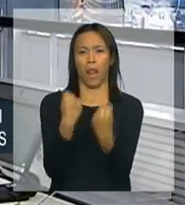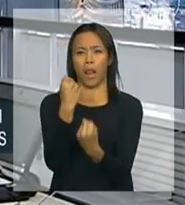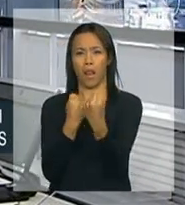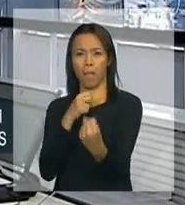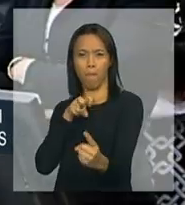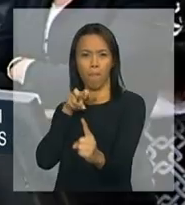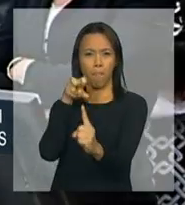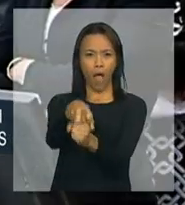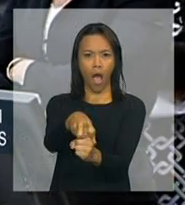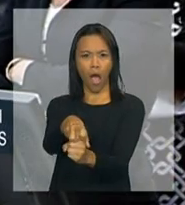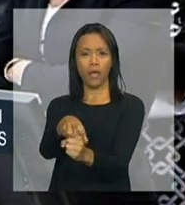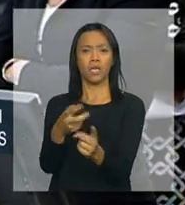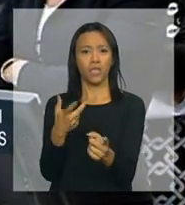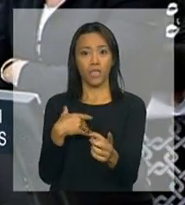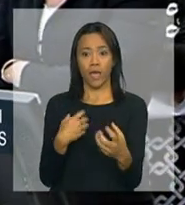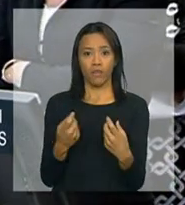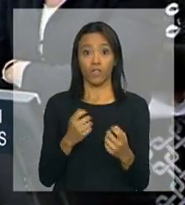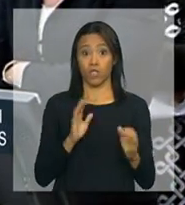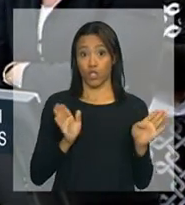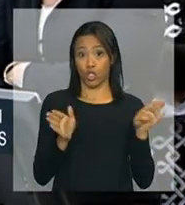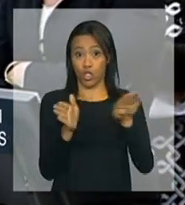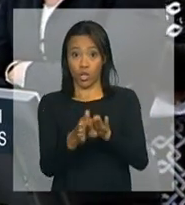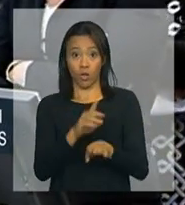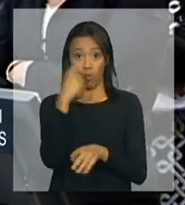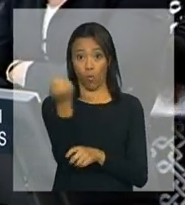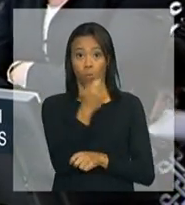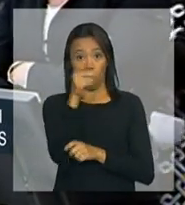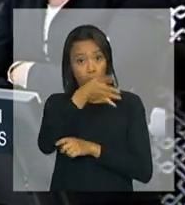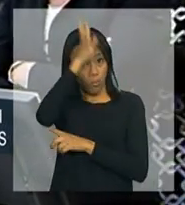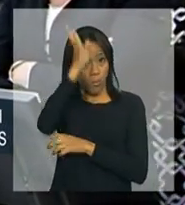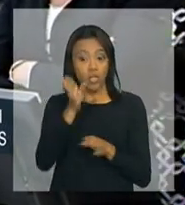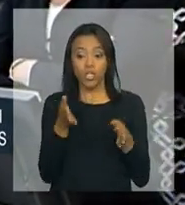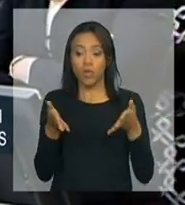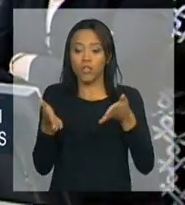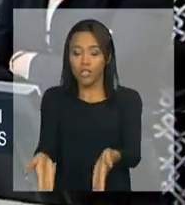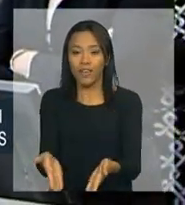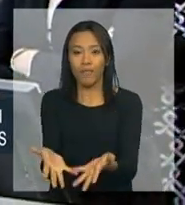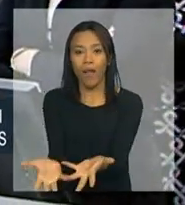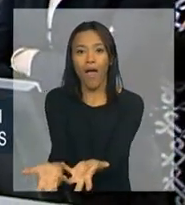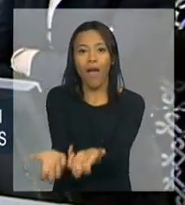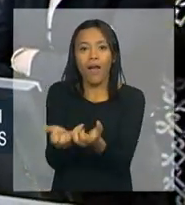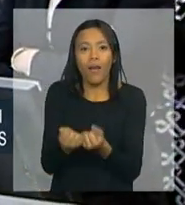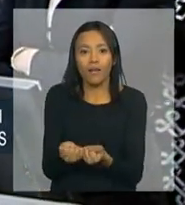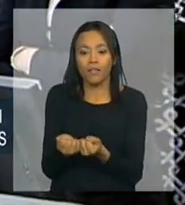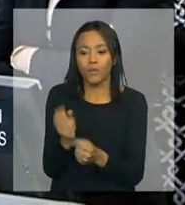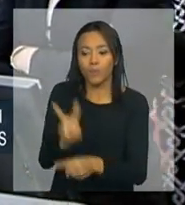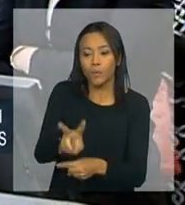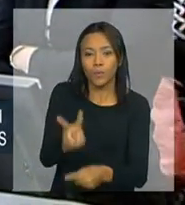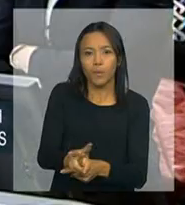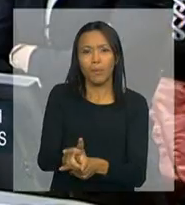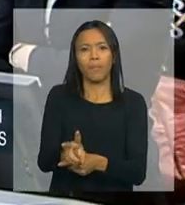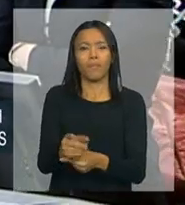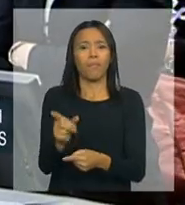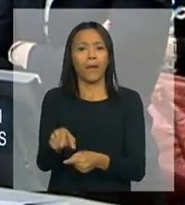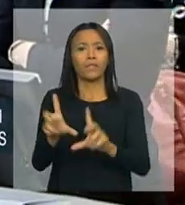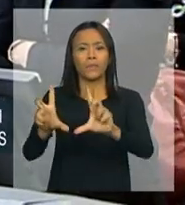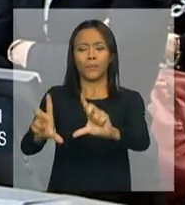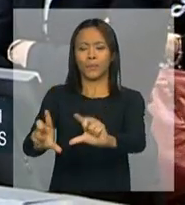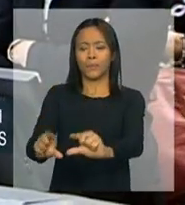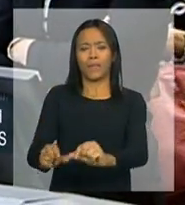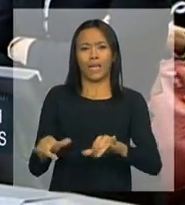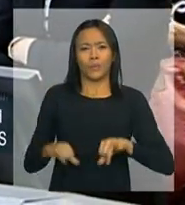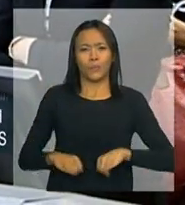e assegure o resgate dessa pessoa, de uma forma a diminuir o trauma que ela já teve